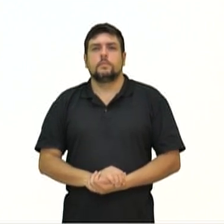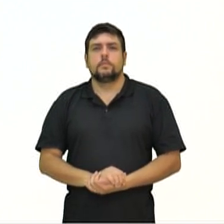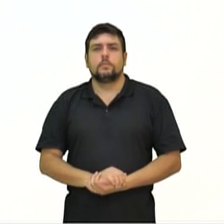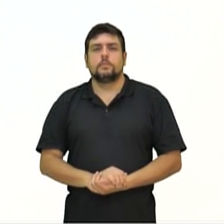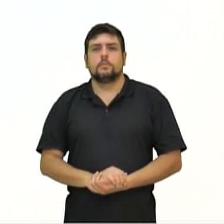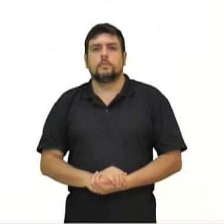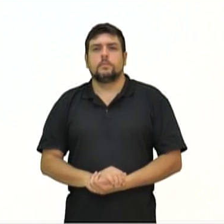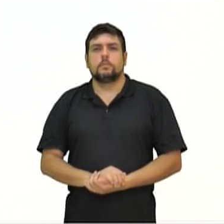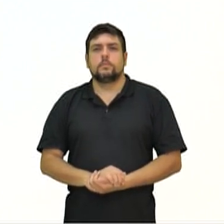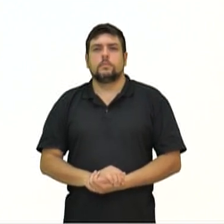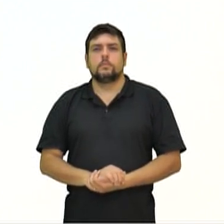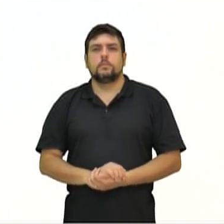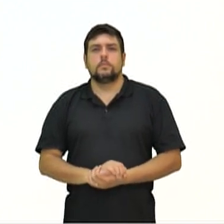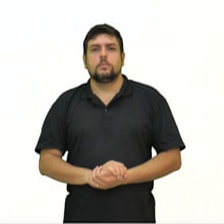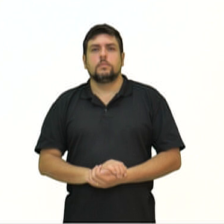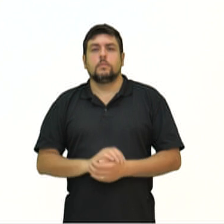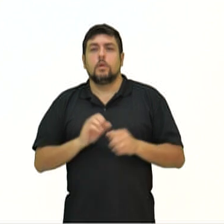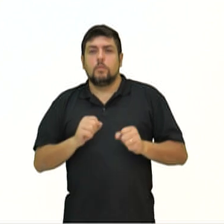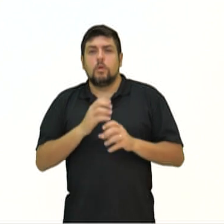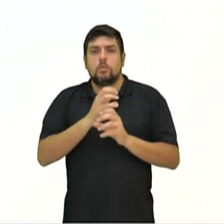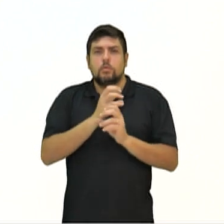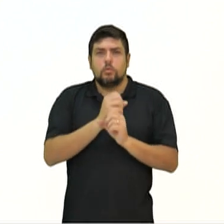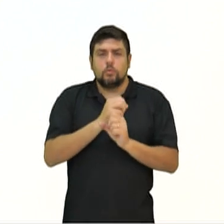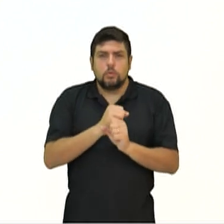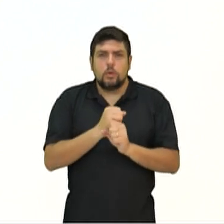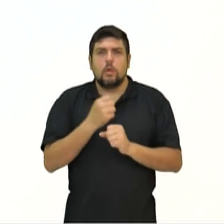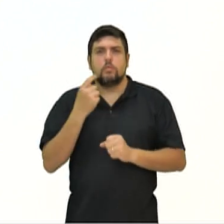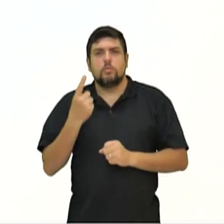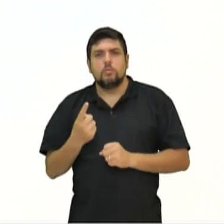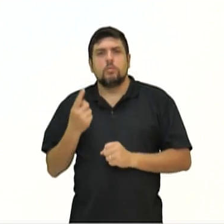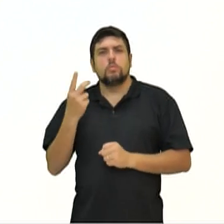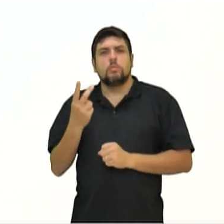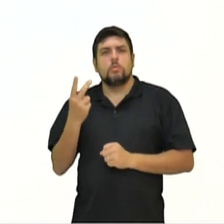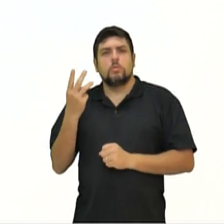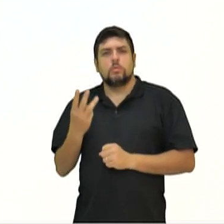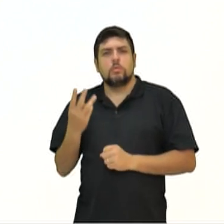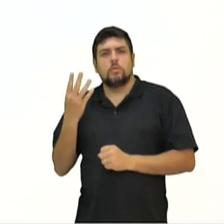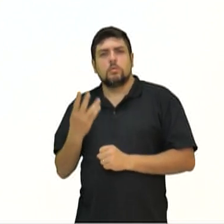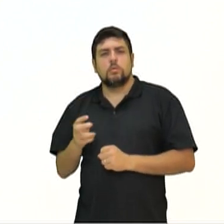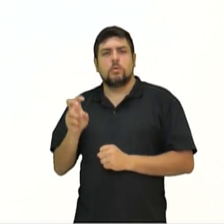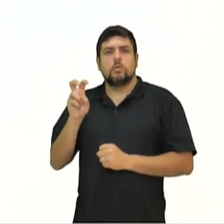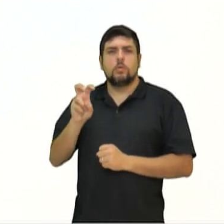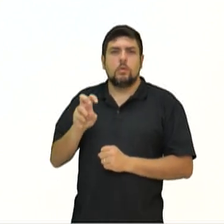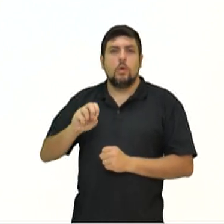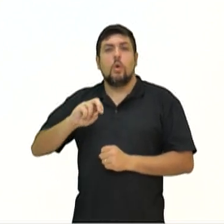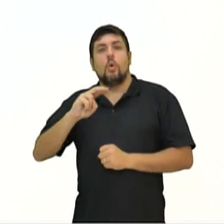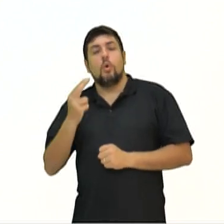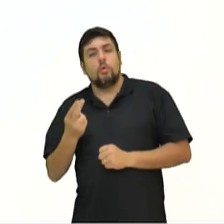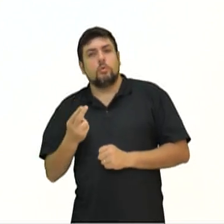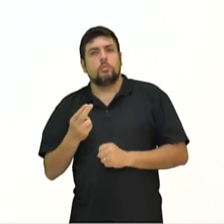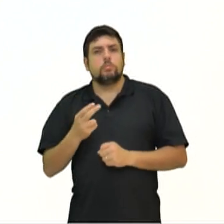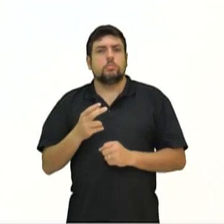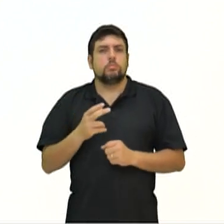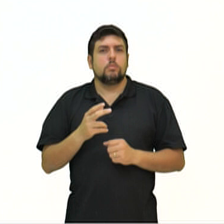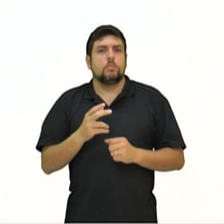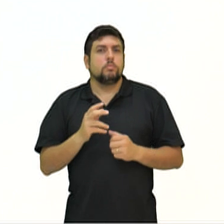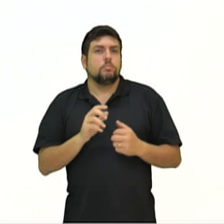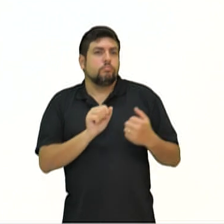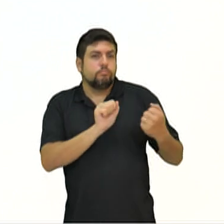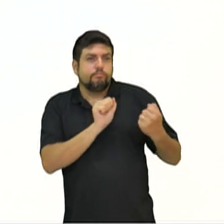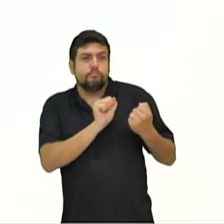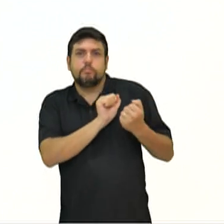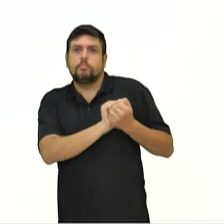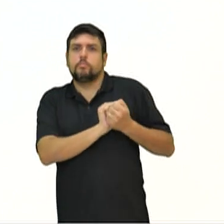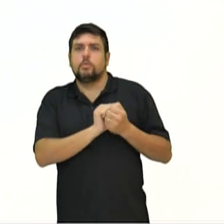ser o verbo de contar 1, 2, 3, 4, 5, né? Ou contar com alguém para alguma coisa.